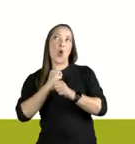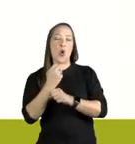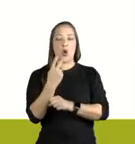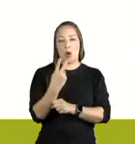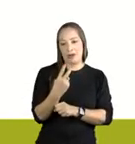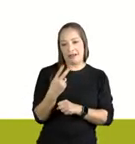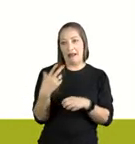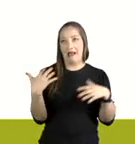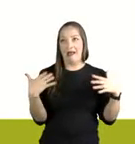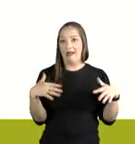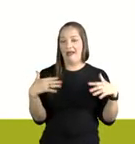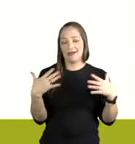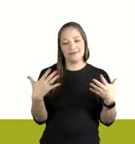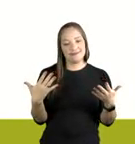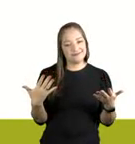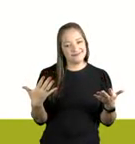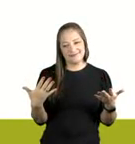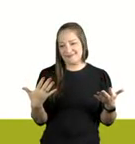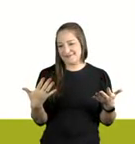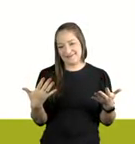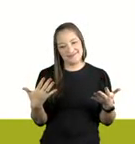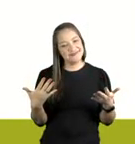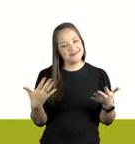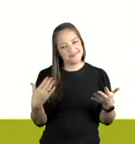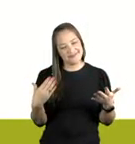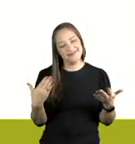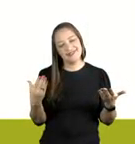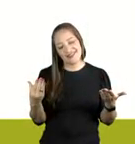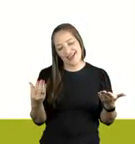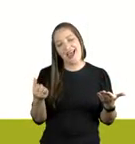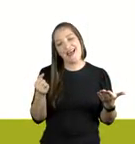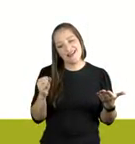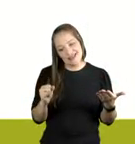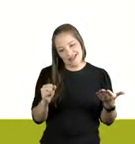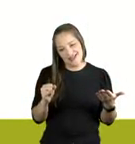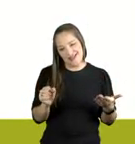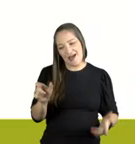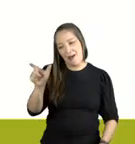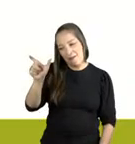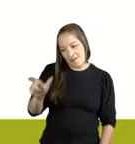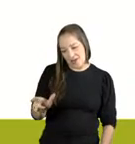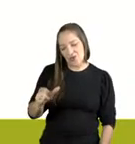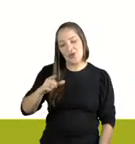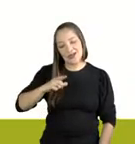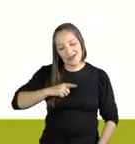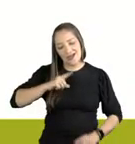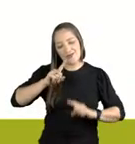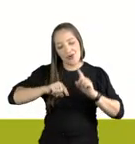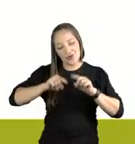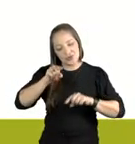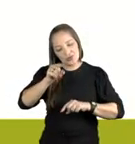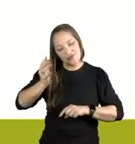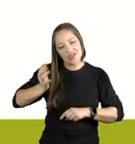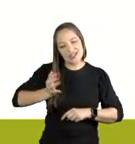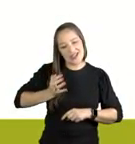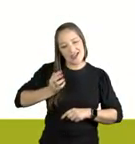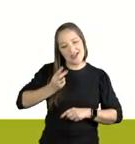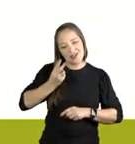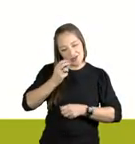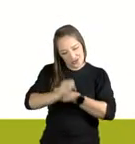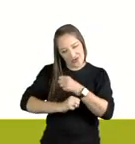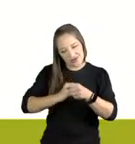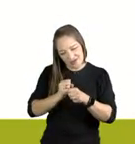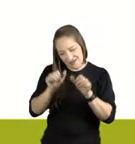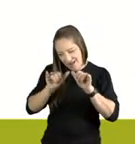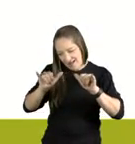um produto que te enriqueceria em 2 anos, alguém falaria para outra pessoa? Eu não sei, eu acho que eu guardaria para mim, né?